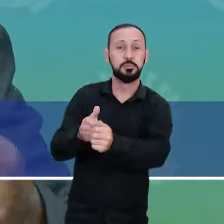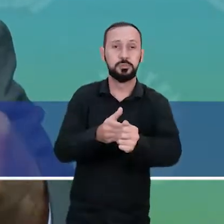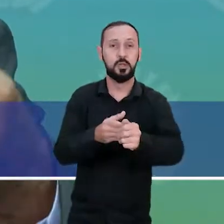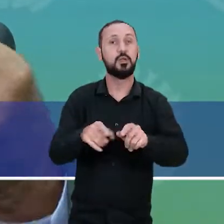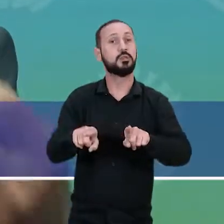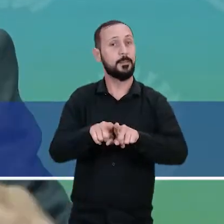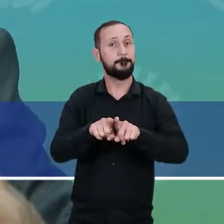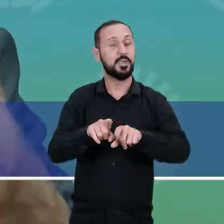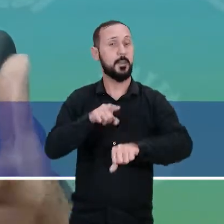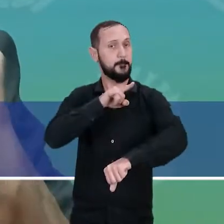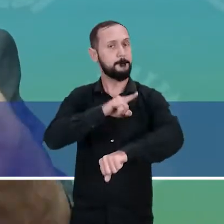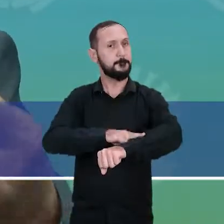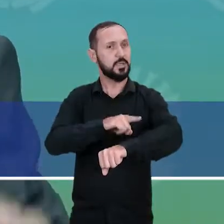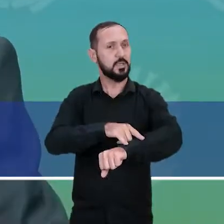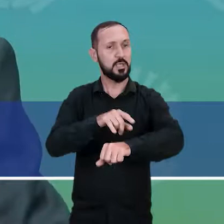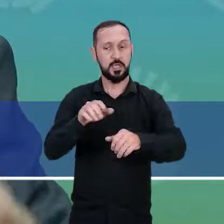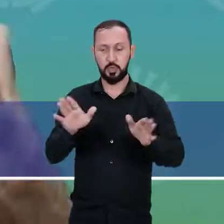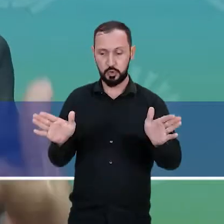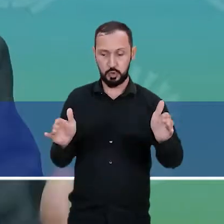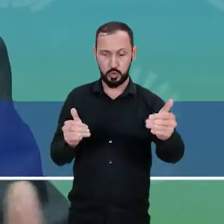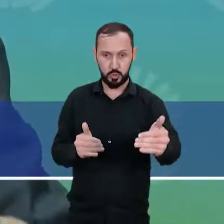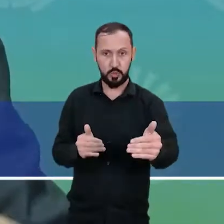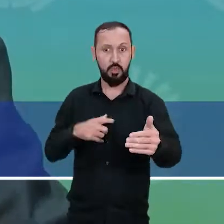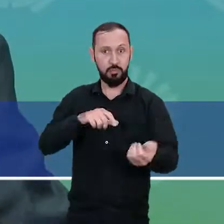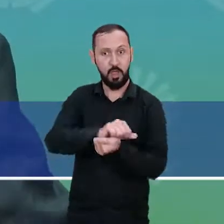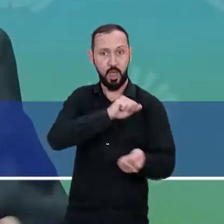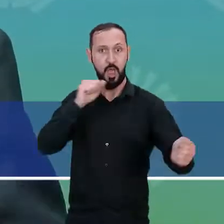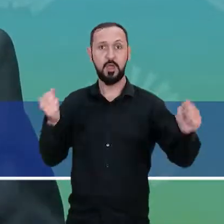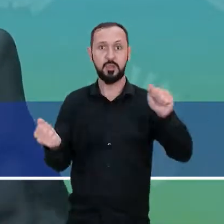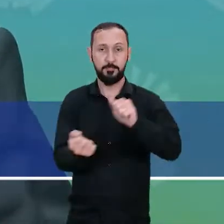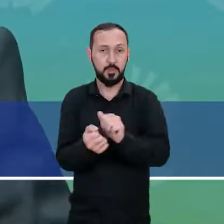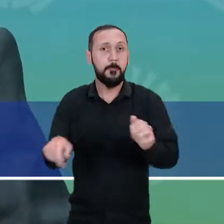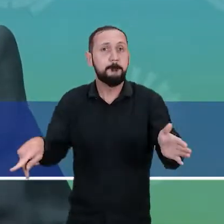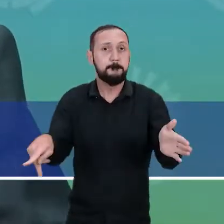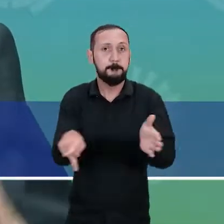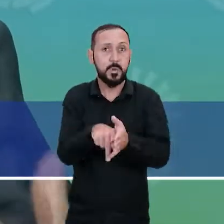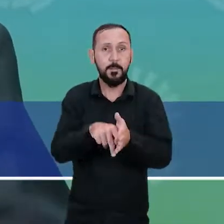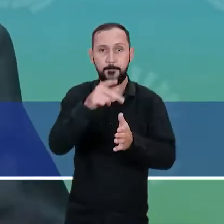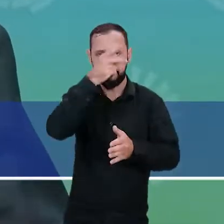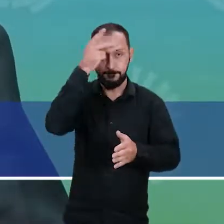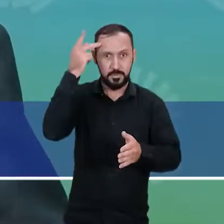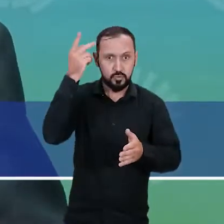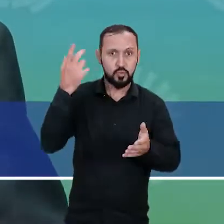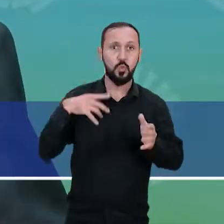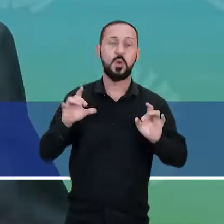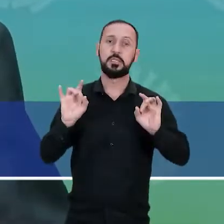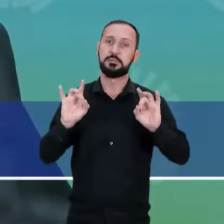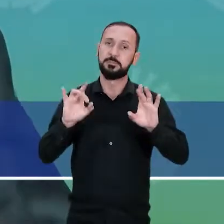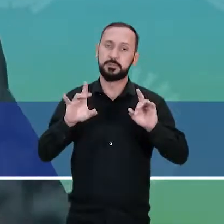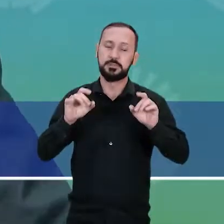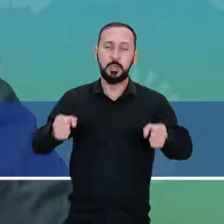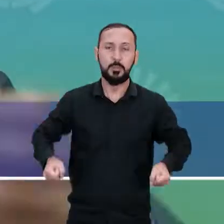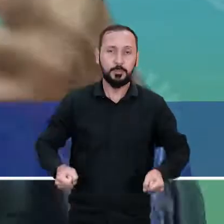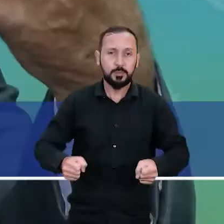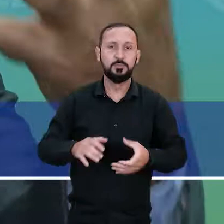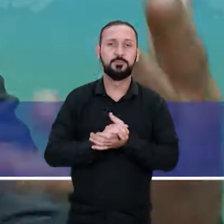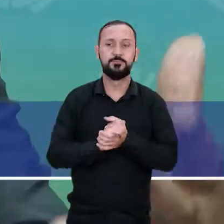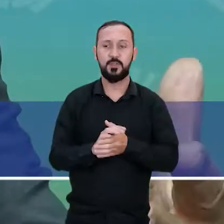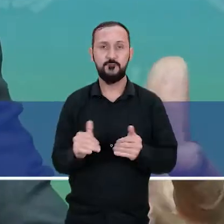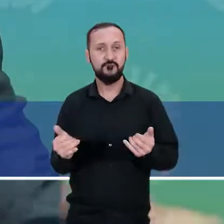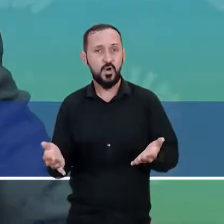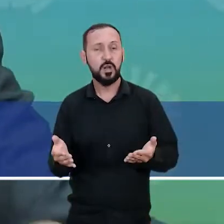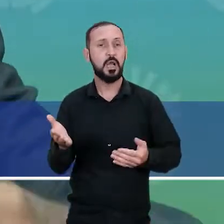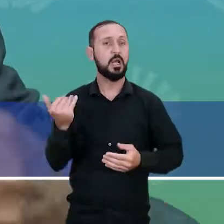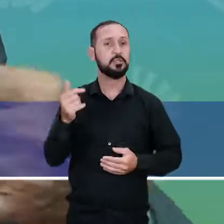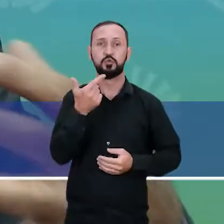banheiros dos gabinetes novos, todos eles têm banheiro adaptado para necessidade especial.